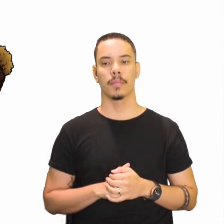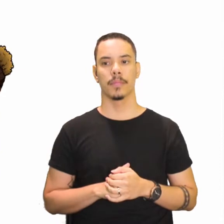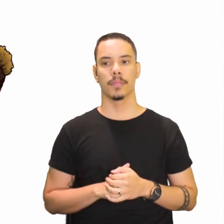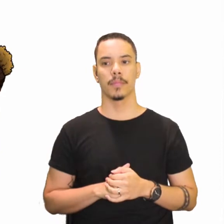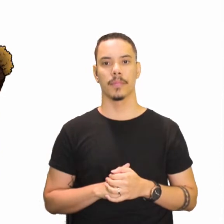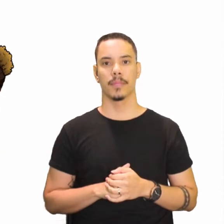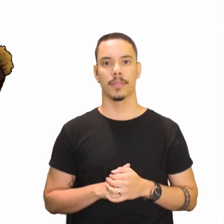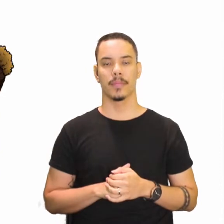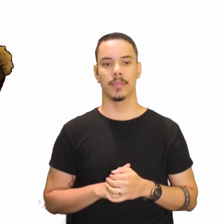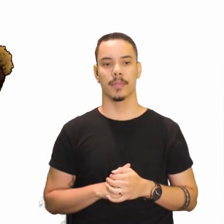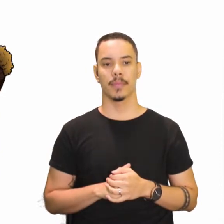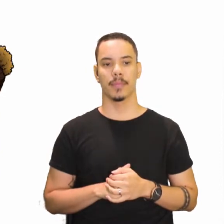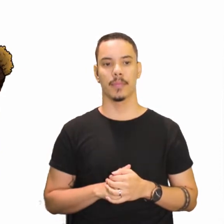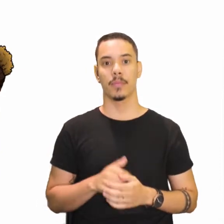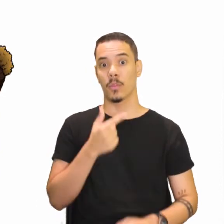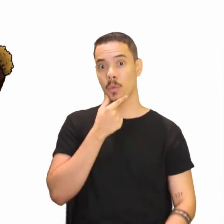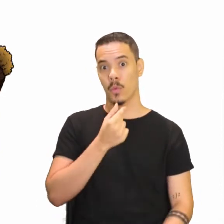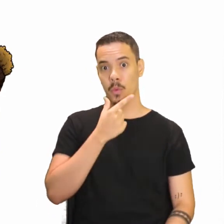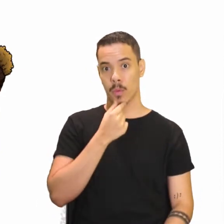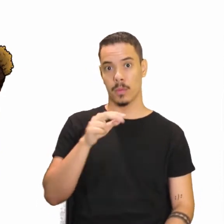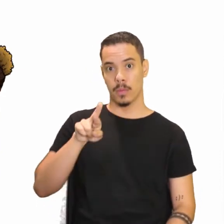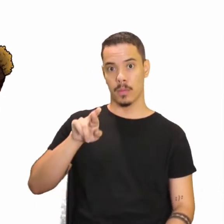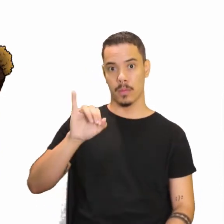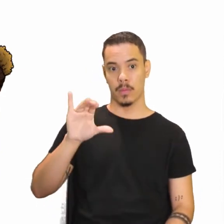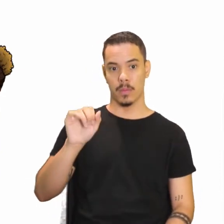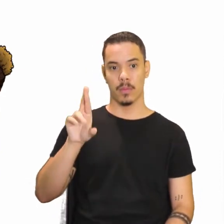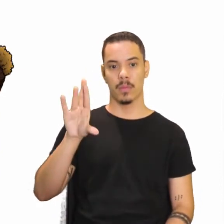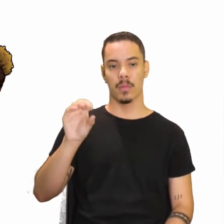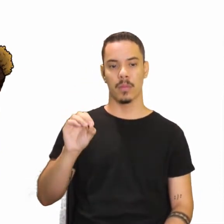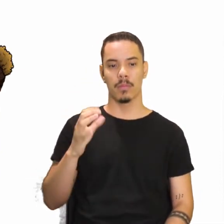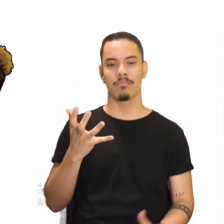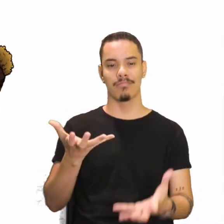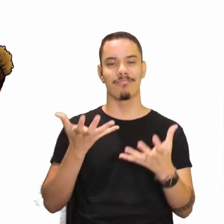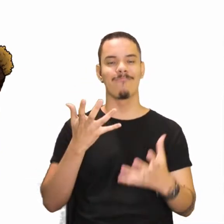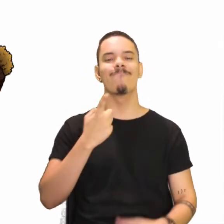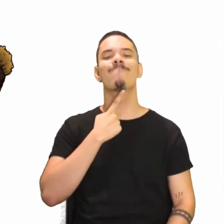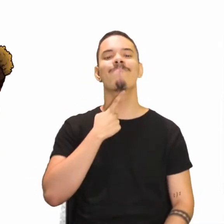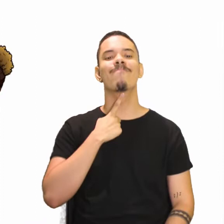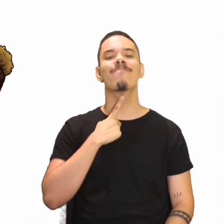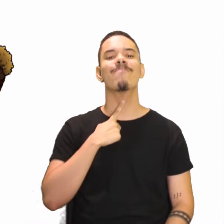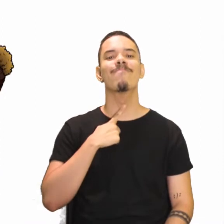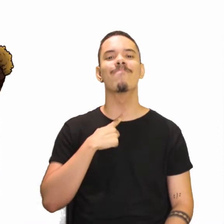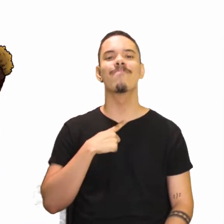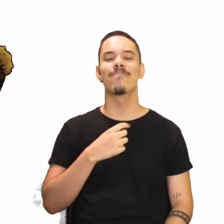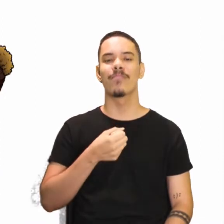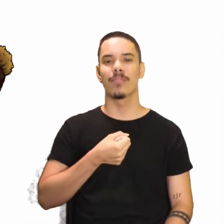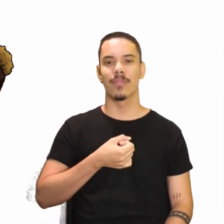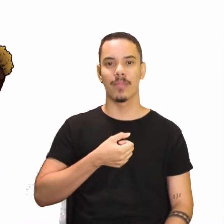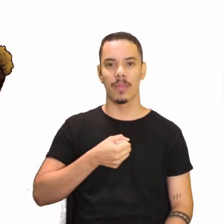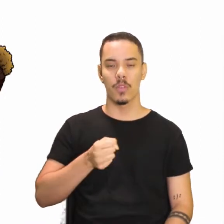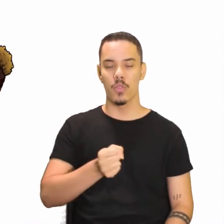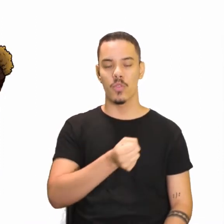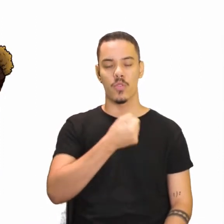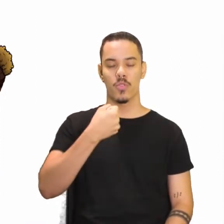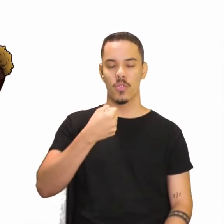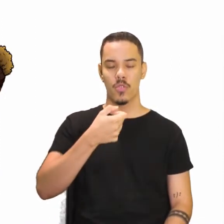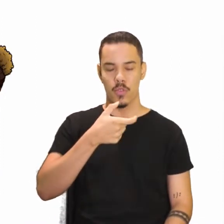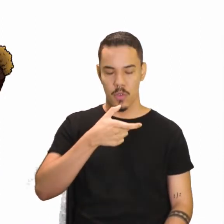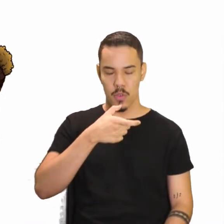outra. Ricardo estava a fim de tomar uma cerveja. Olha